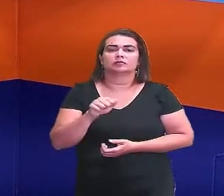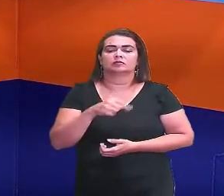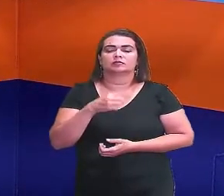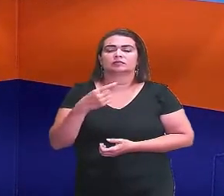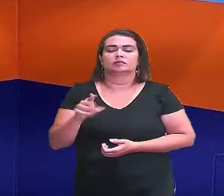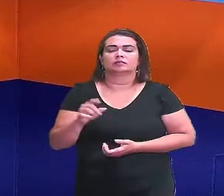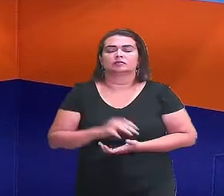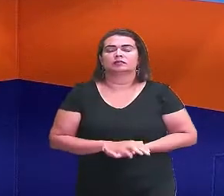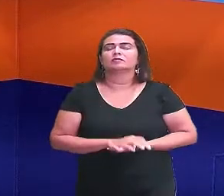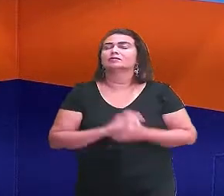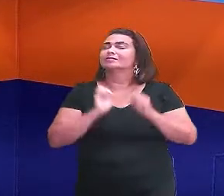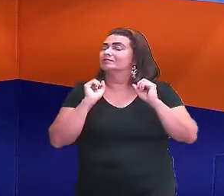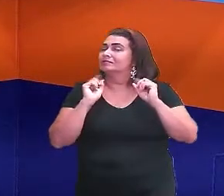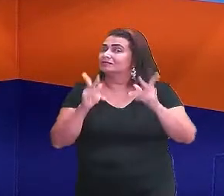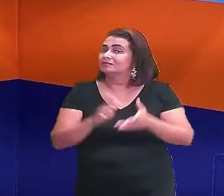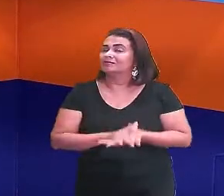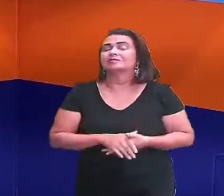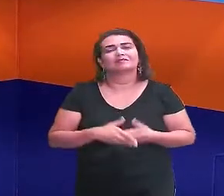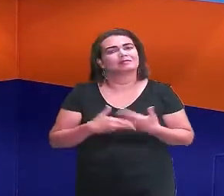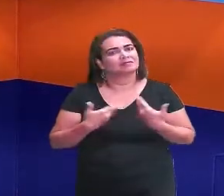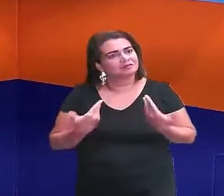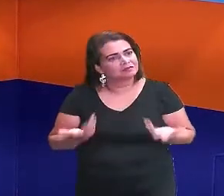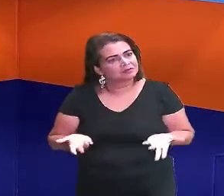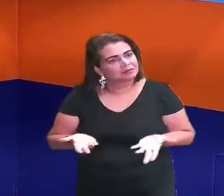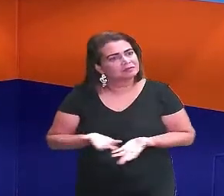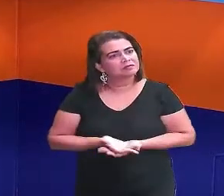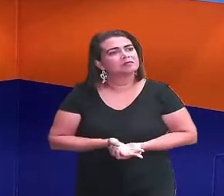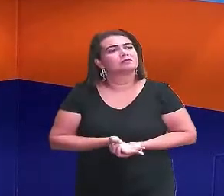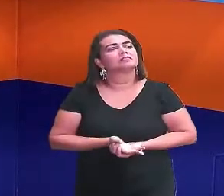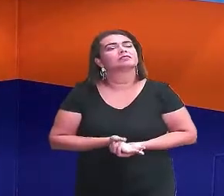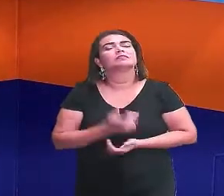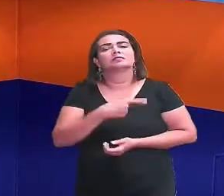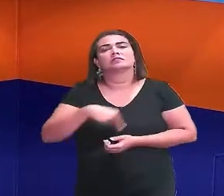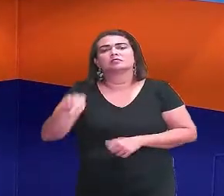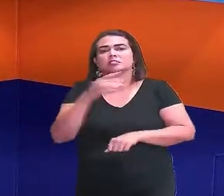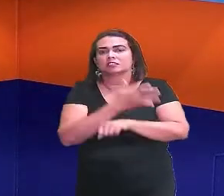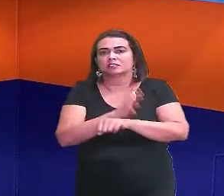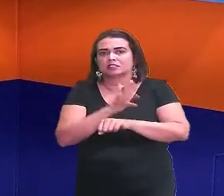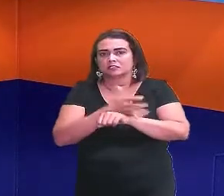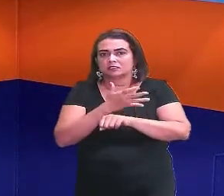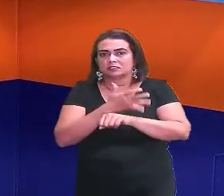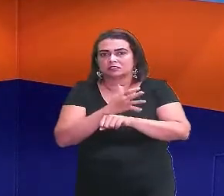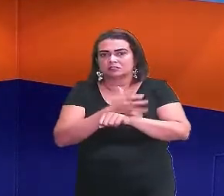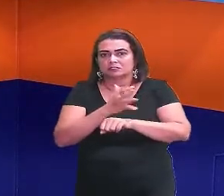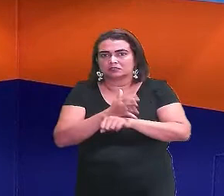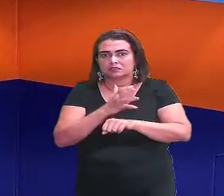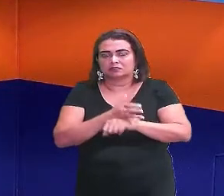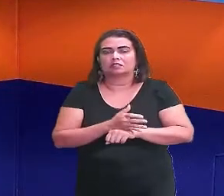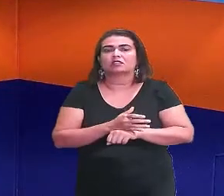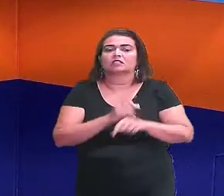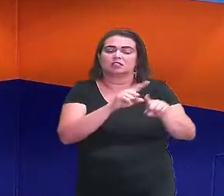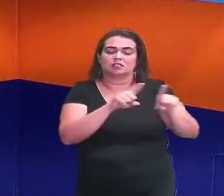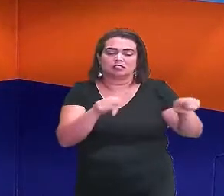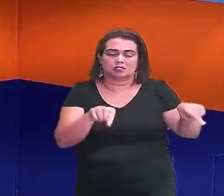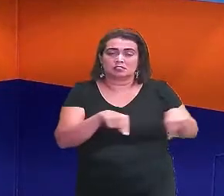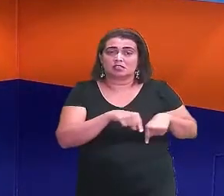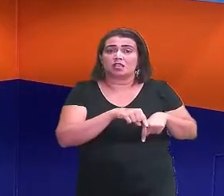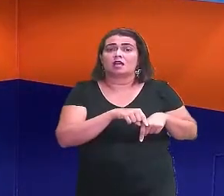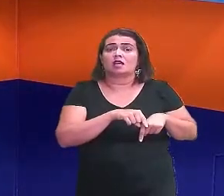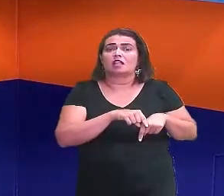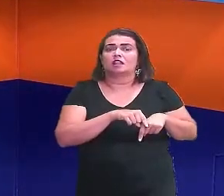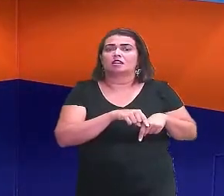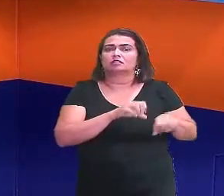melão, tá bom? Então, é isso, gente. Treinem mais, tá bom? Treinem mais na sala de aula, em